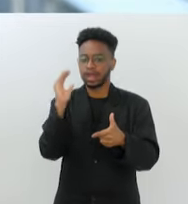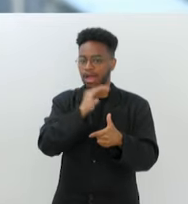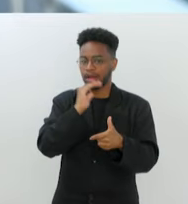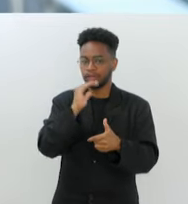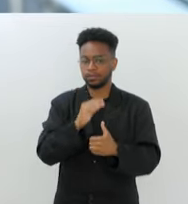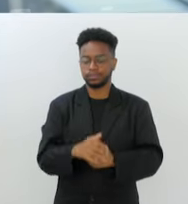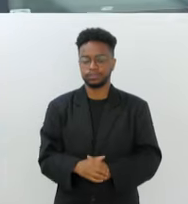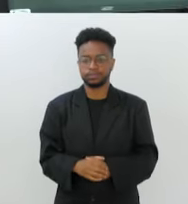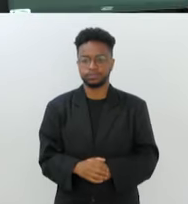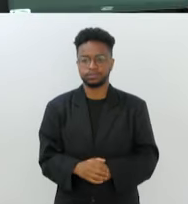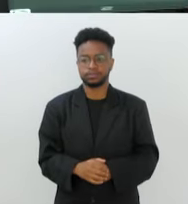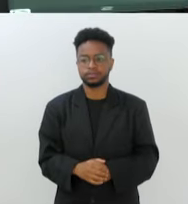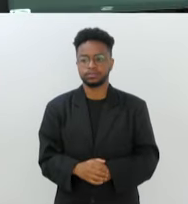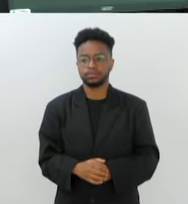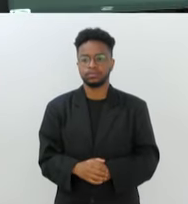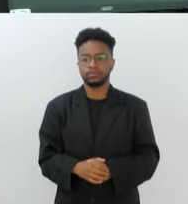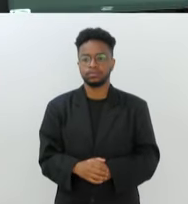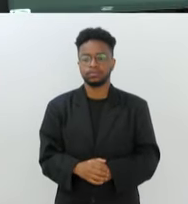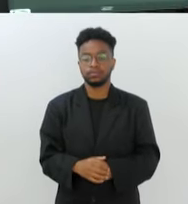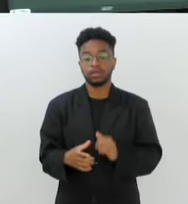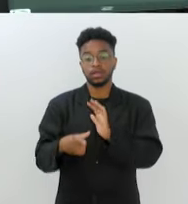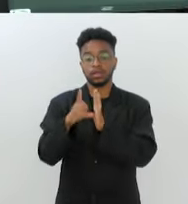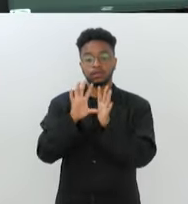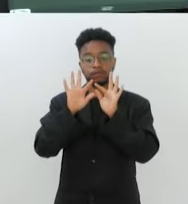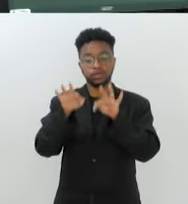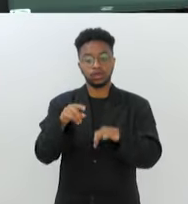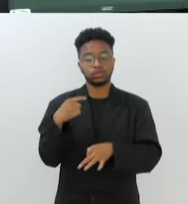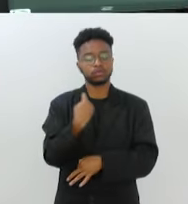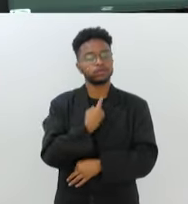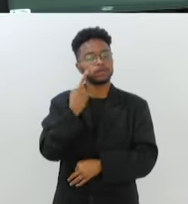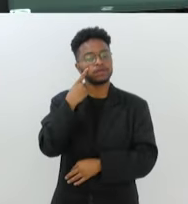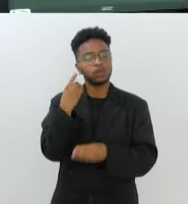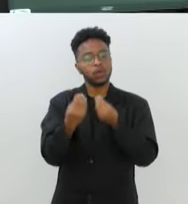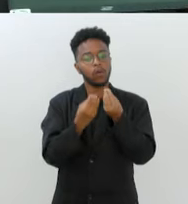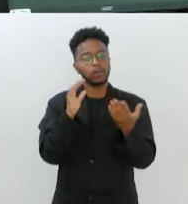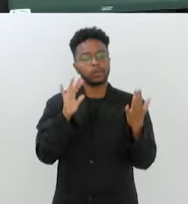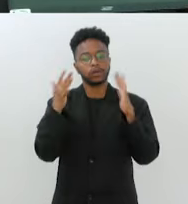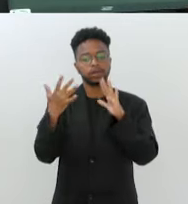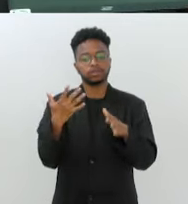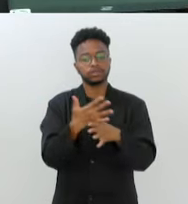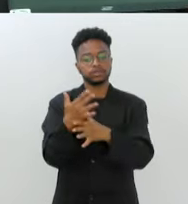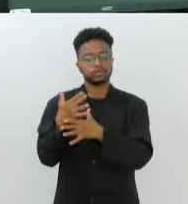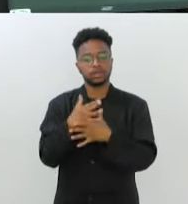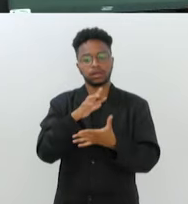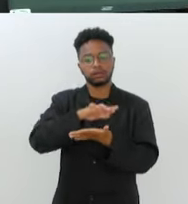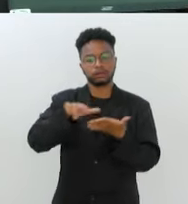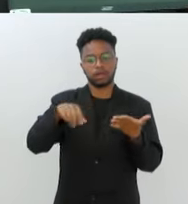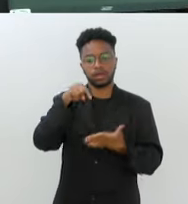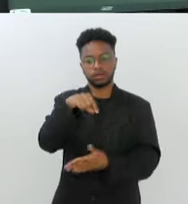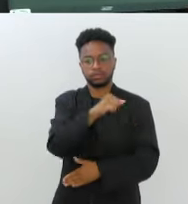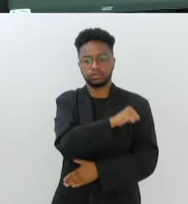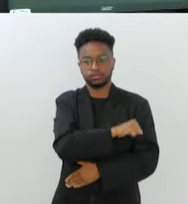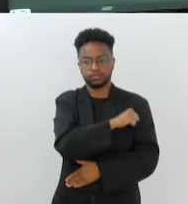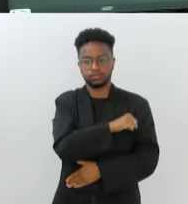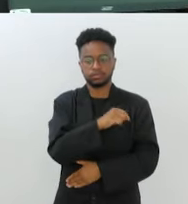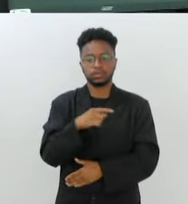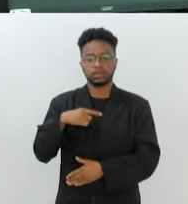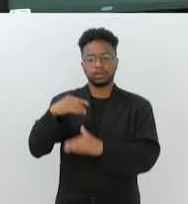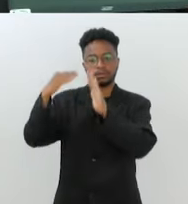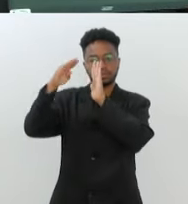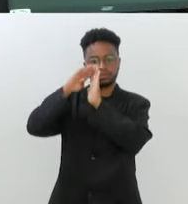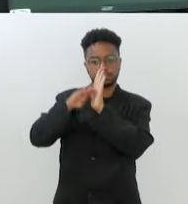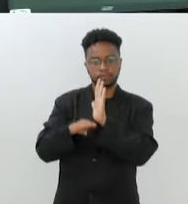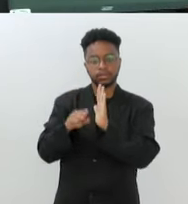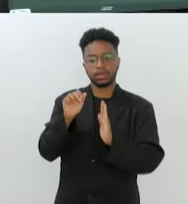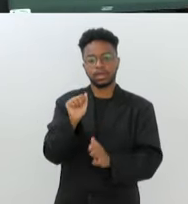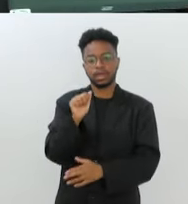imediatas. E antes de encerrar, vamos dar uma olhada no tempo em algumas cidades do estado. Você vê aqui na tela, a